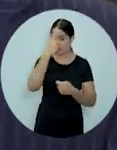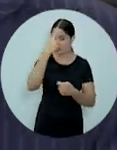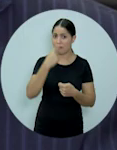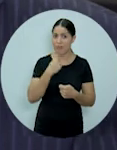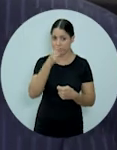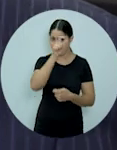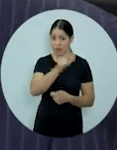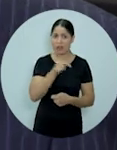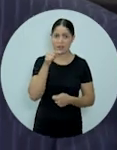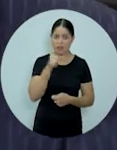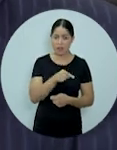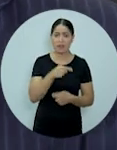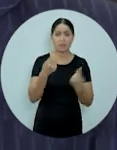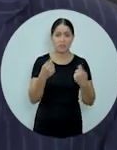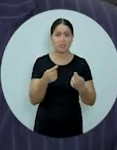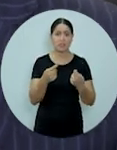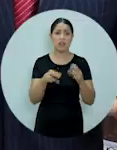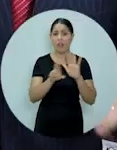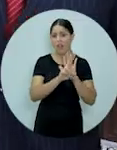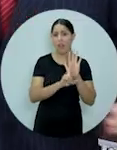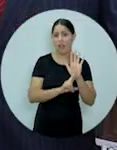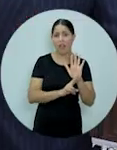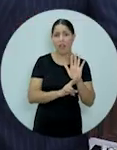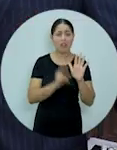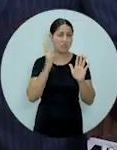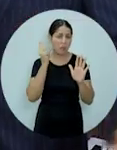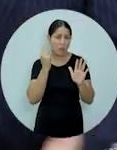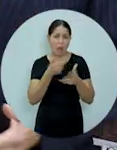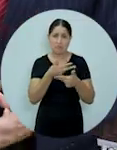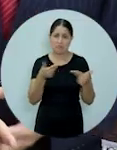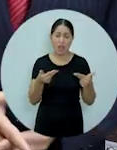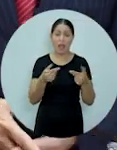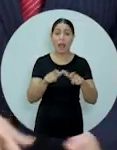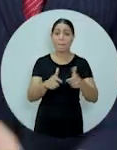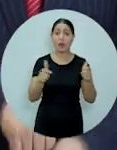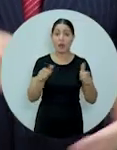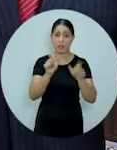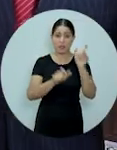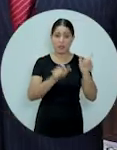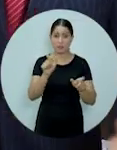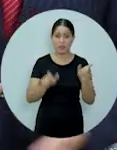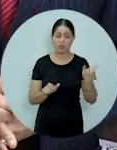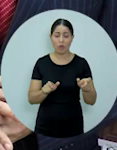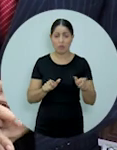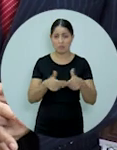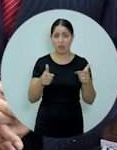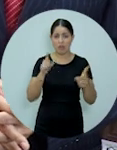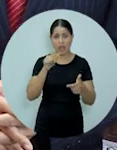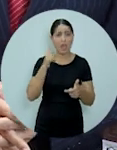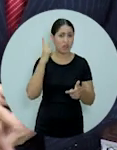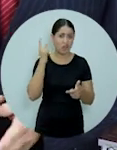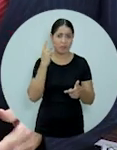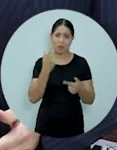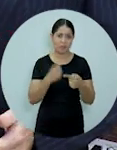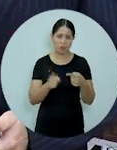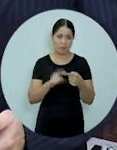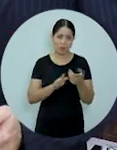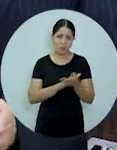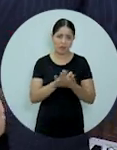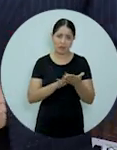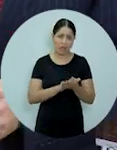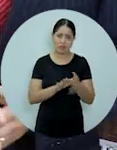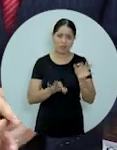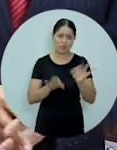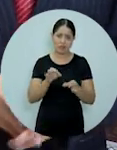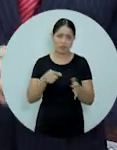perfil jurídico, que a pessoa é uma pessoa normal, regular, que é o senso médio, grande maioria das pessoas são pessoas normais, não tem nenhum problema